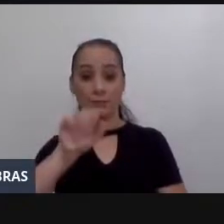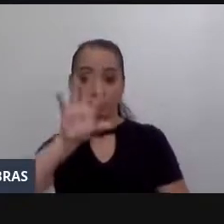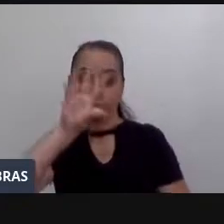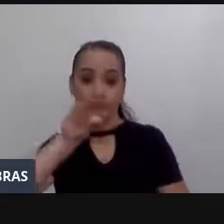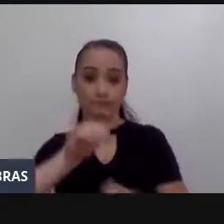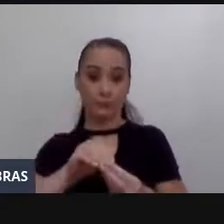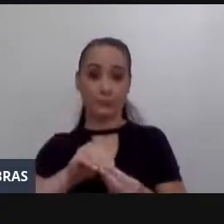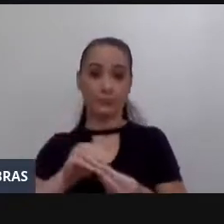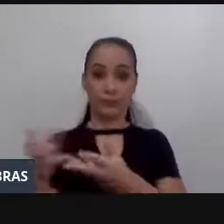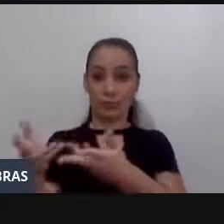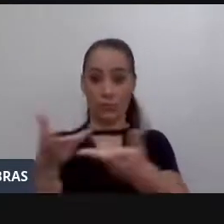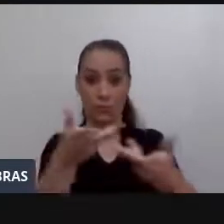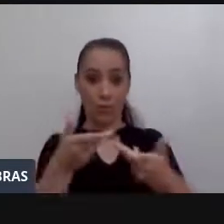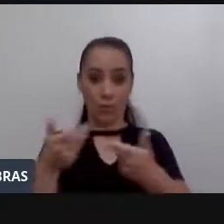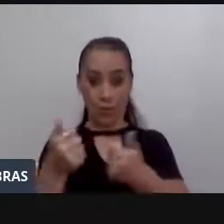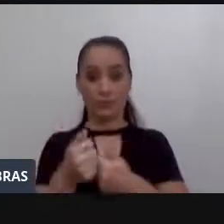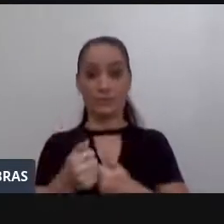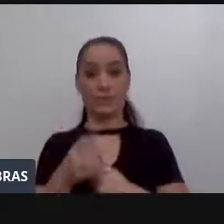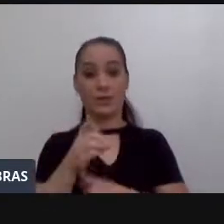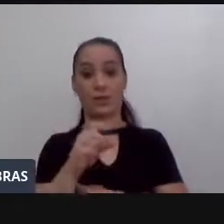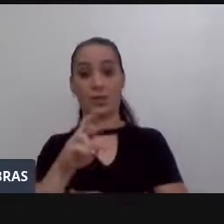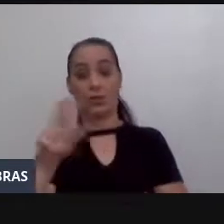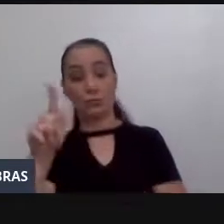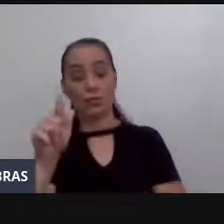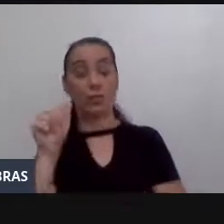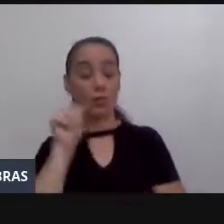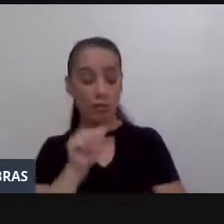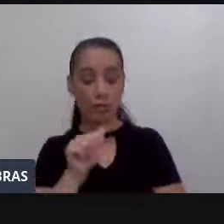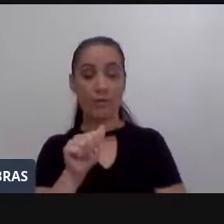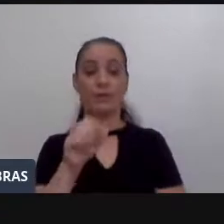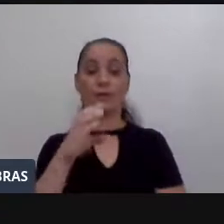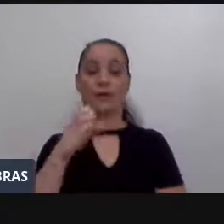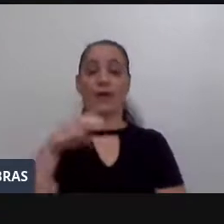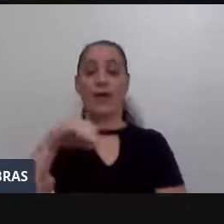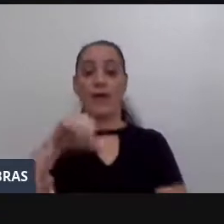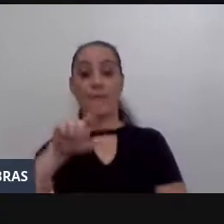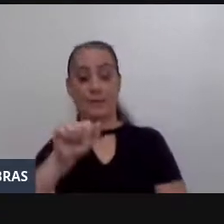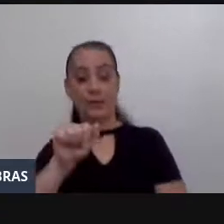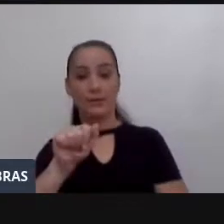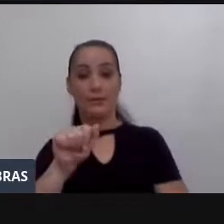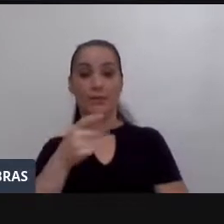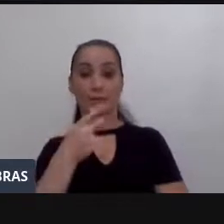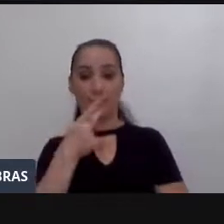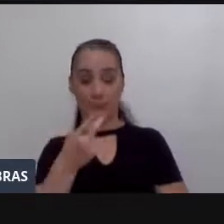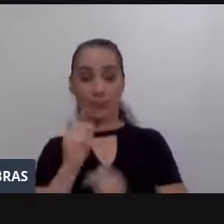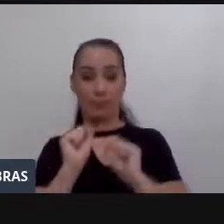convidados. Doutora Camila, seu Emi, por favor, tardinha, a palavra é sua. Depois eu só falo um